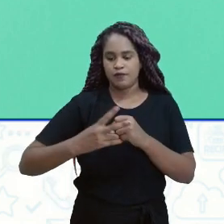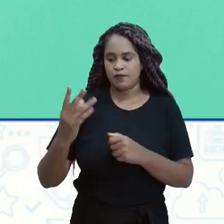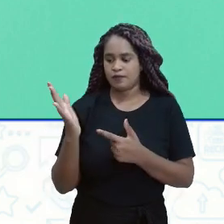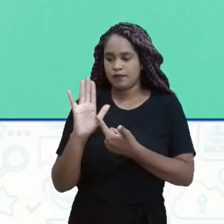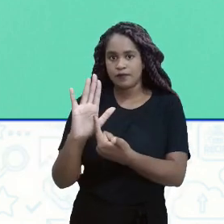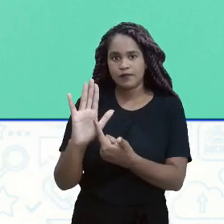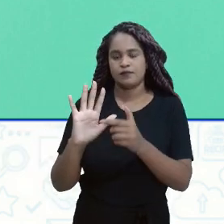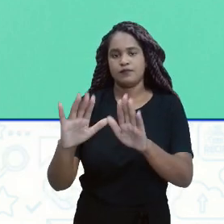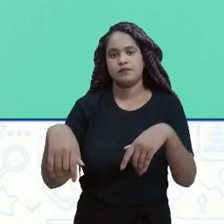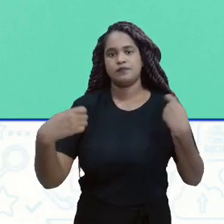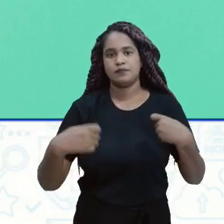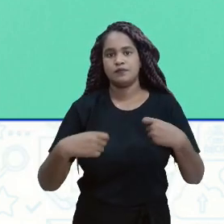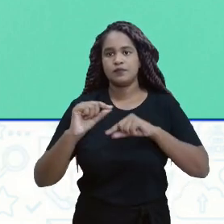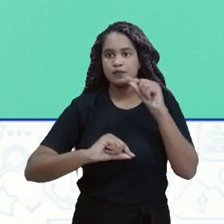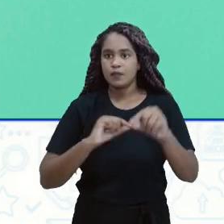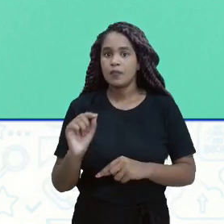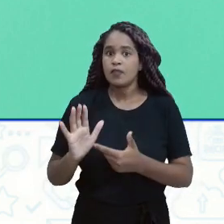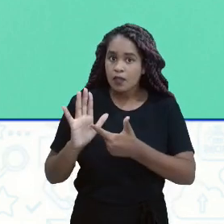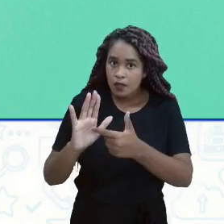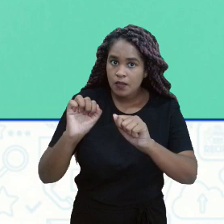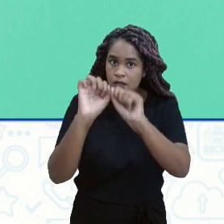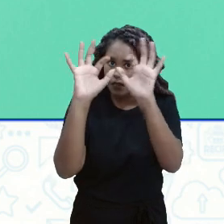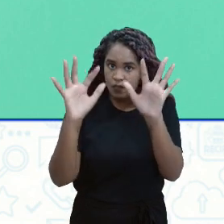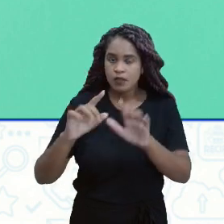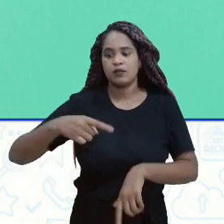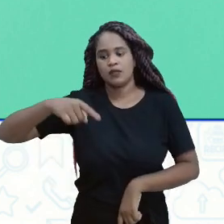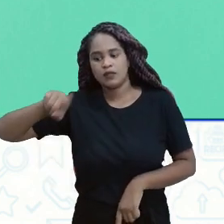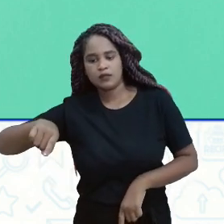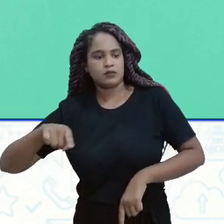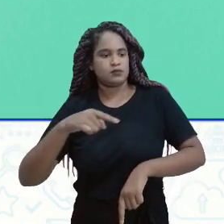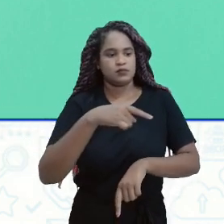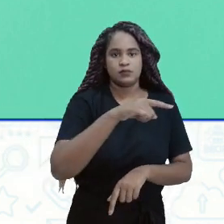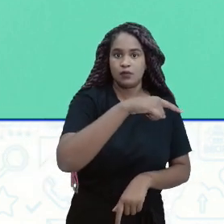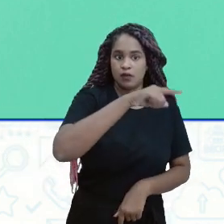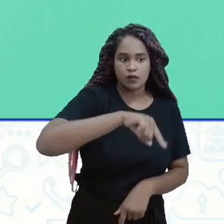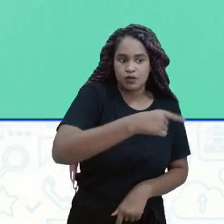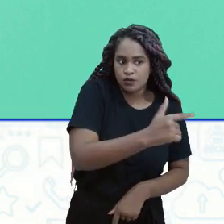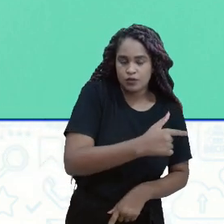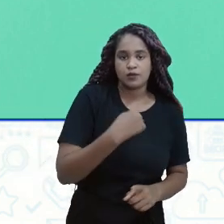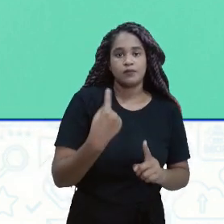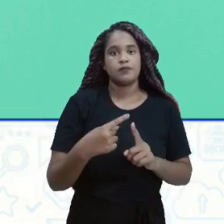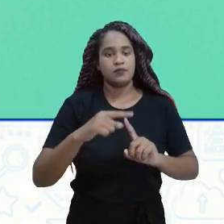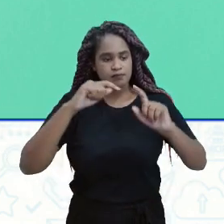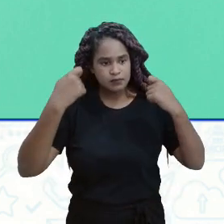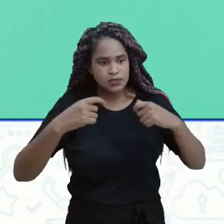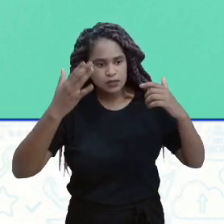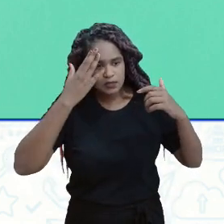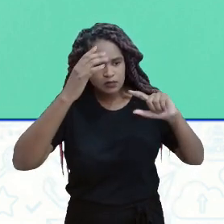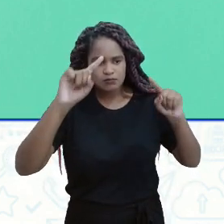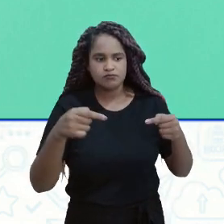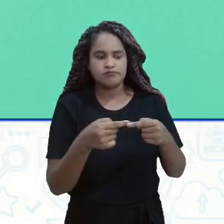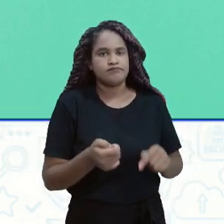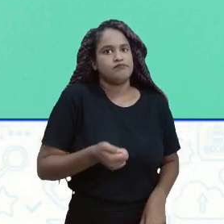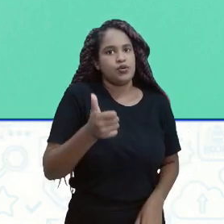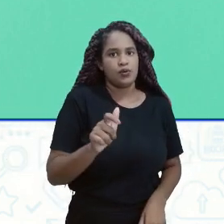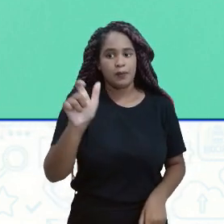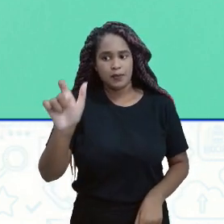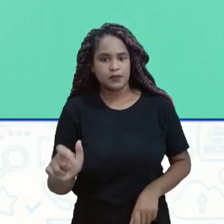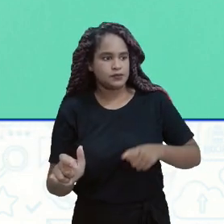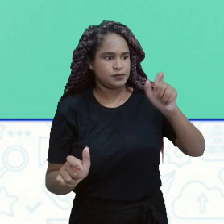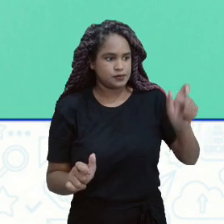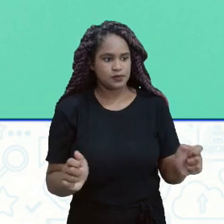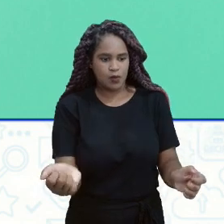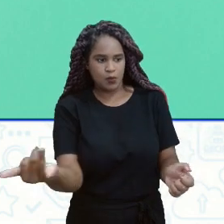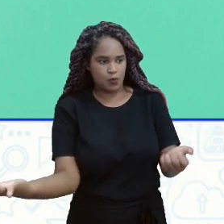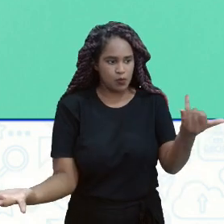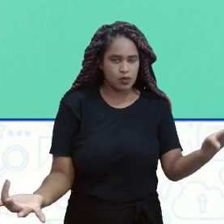é preciso fazer essa marcação, porque senão a gente não conseguiria identificar a pessoa, nem se estaria